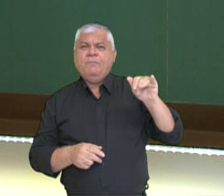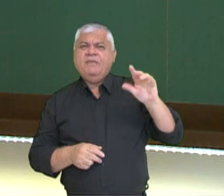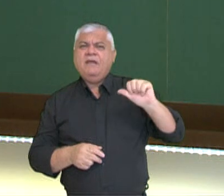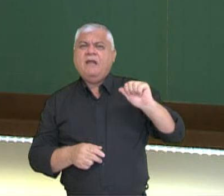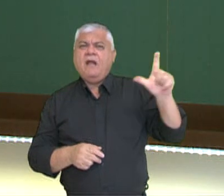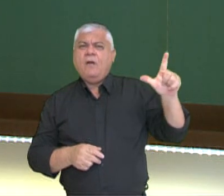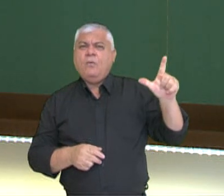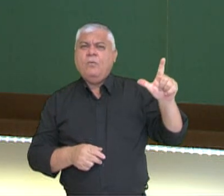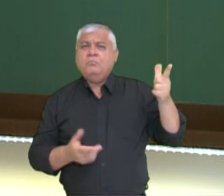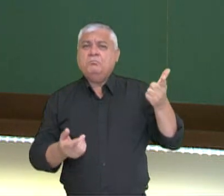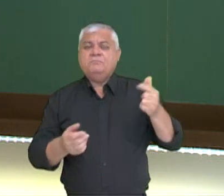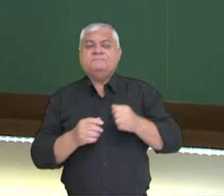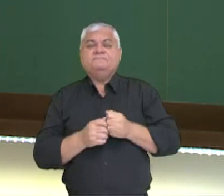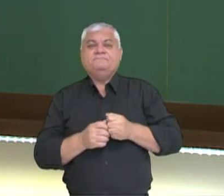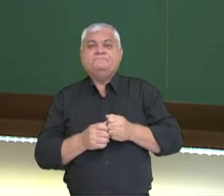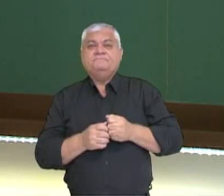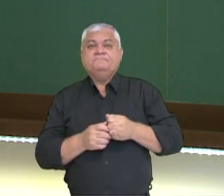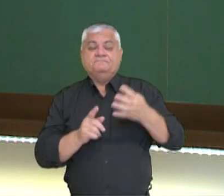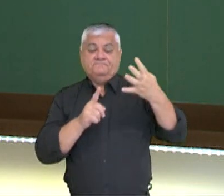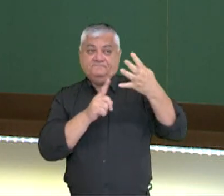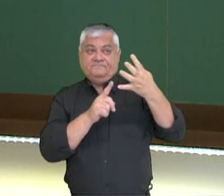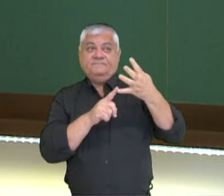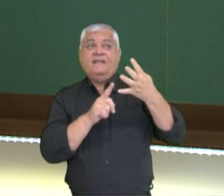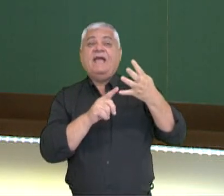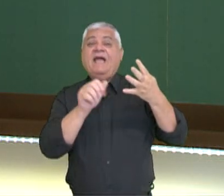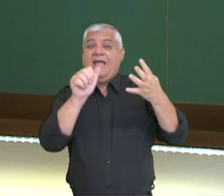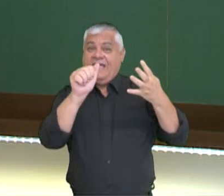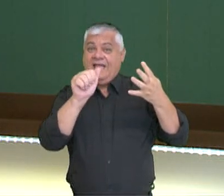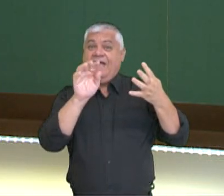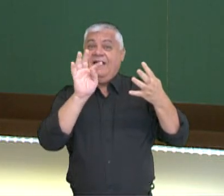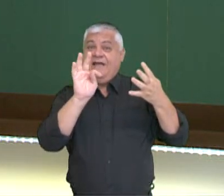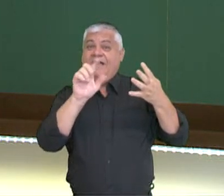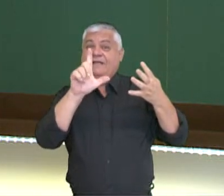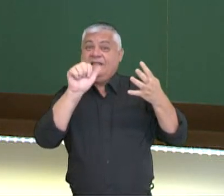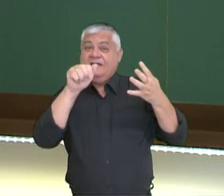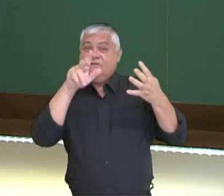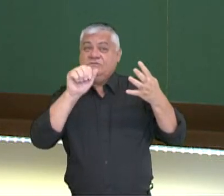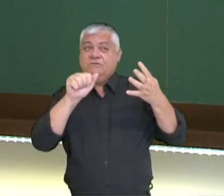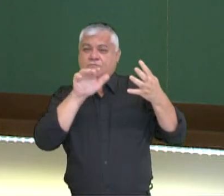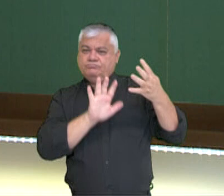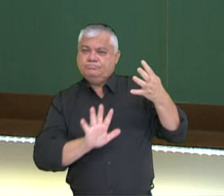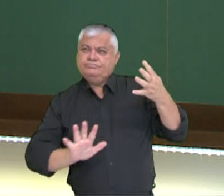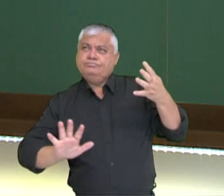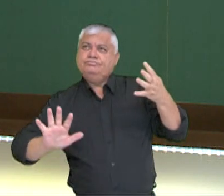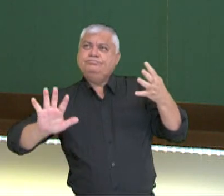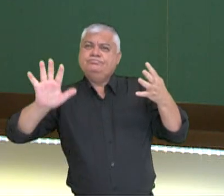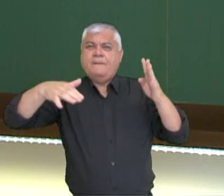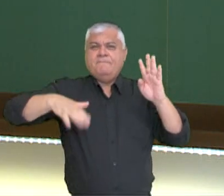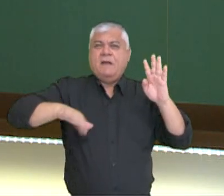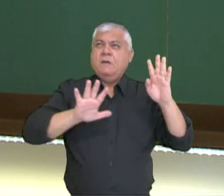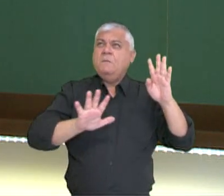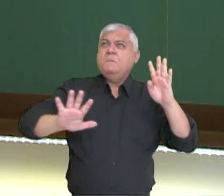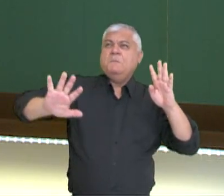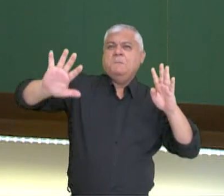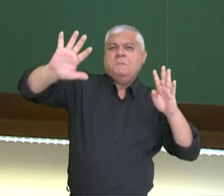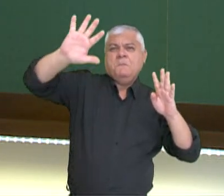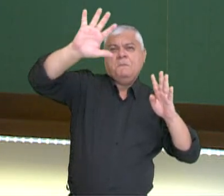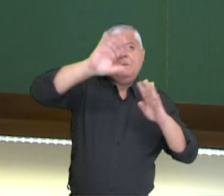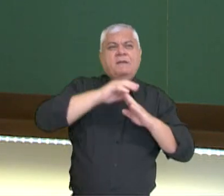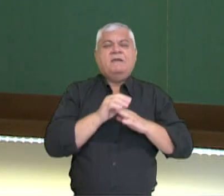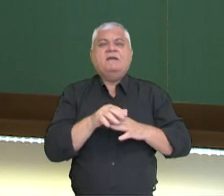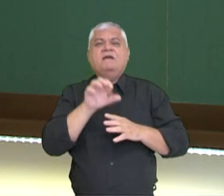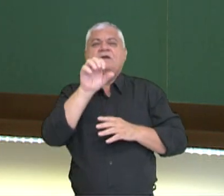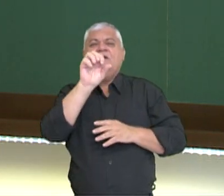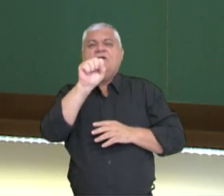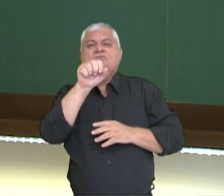dois. O tropical atlântico, que é toda essa faixa aqui litorânea, e o subtropical, que é